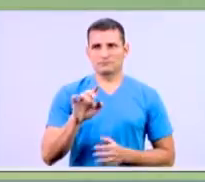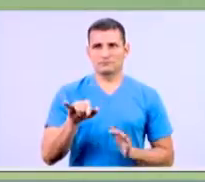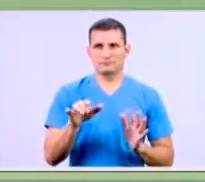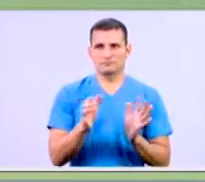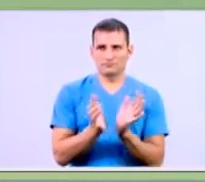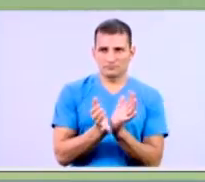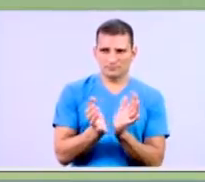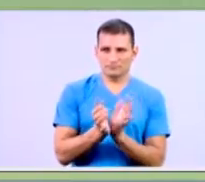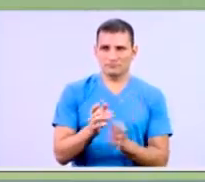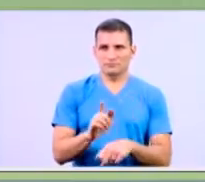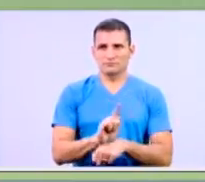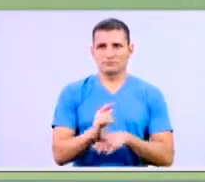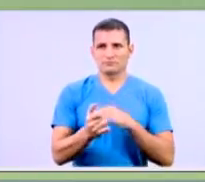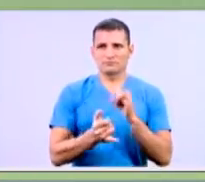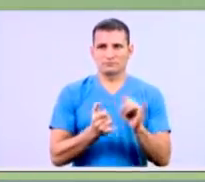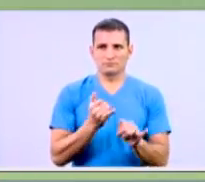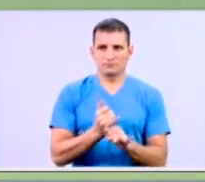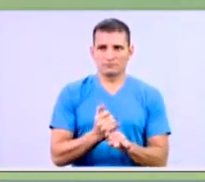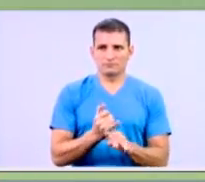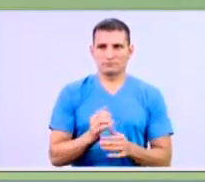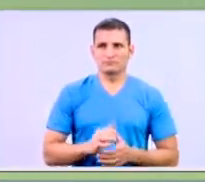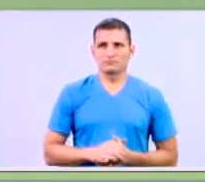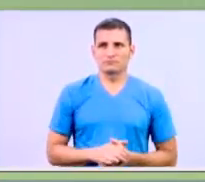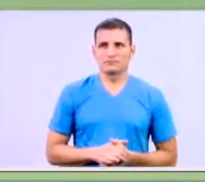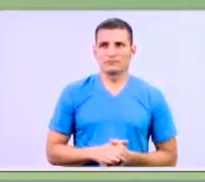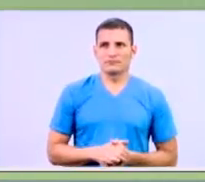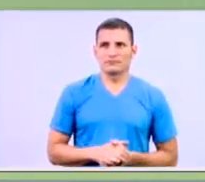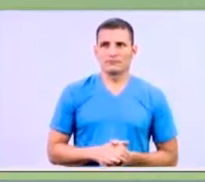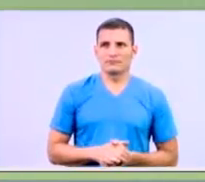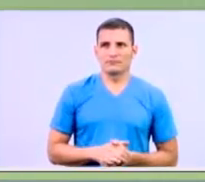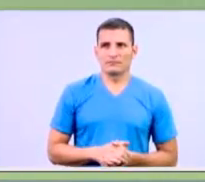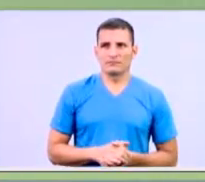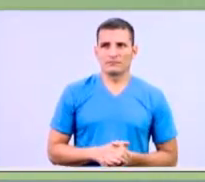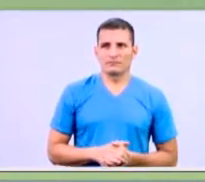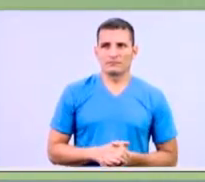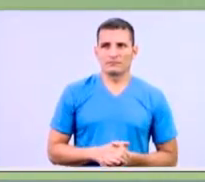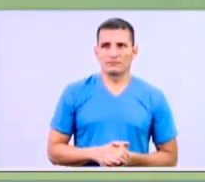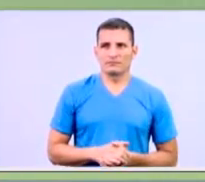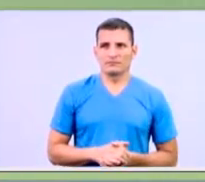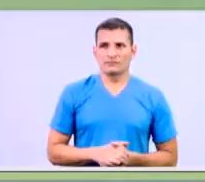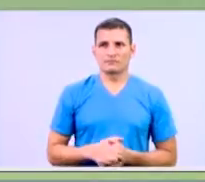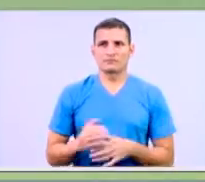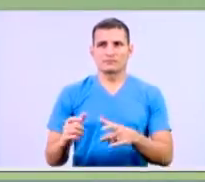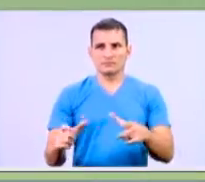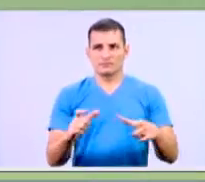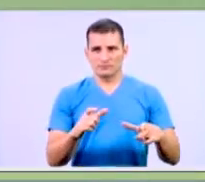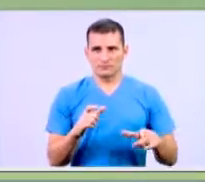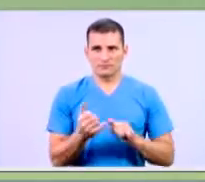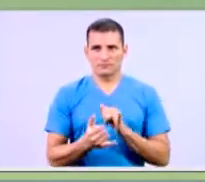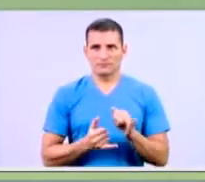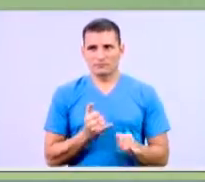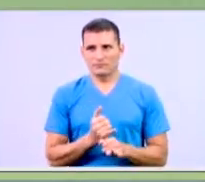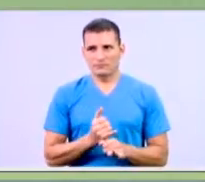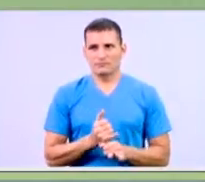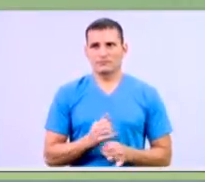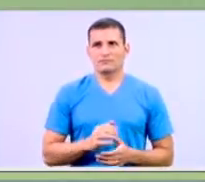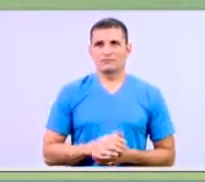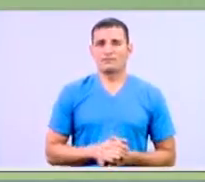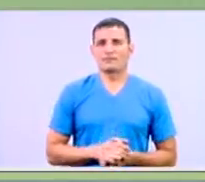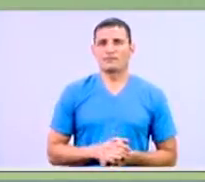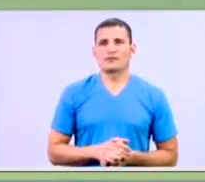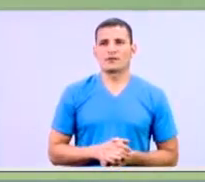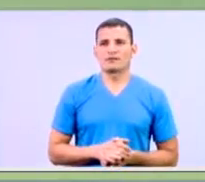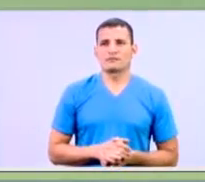gestor, né, da internet. E em nível local da internet, nós passamos